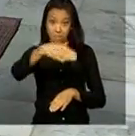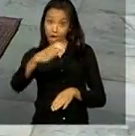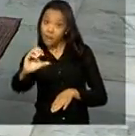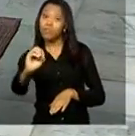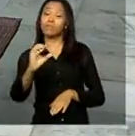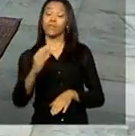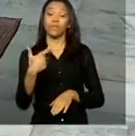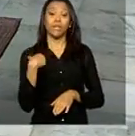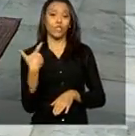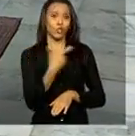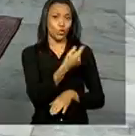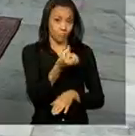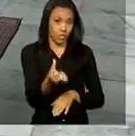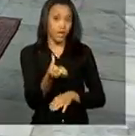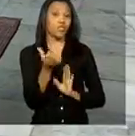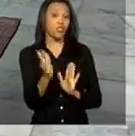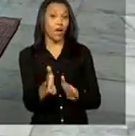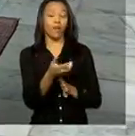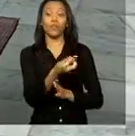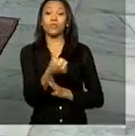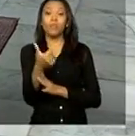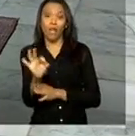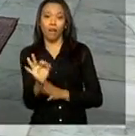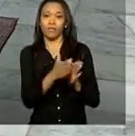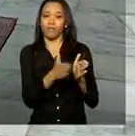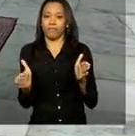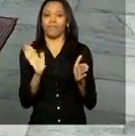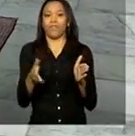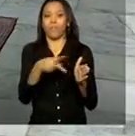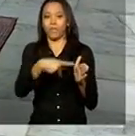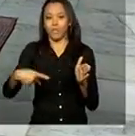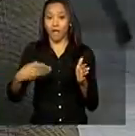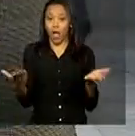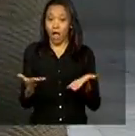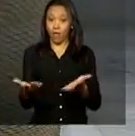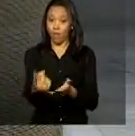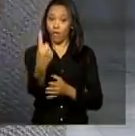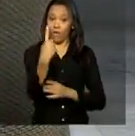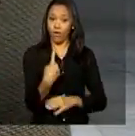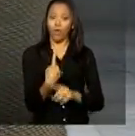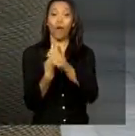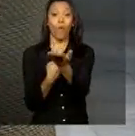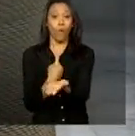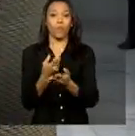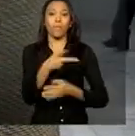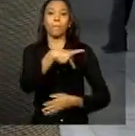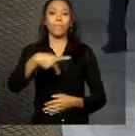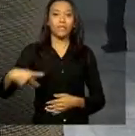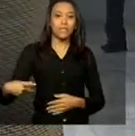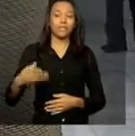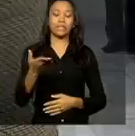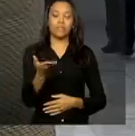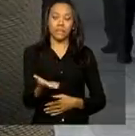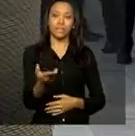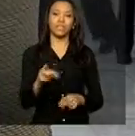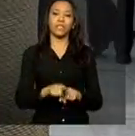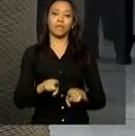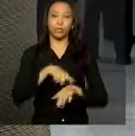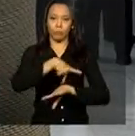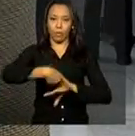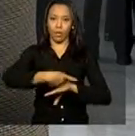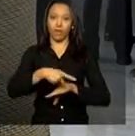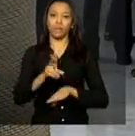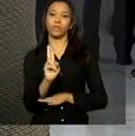país de 2006 a 2010. E agora José Mujica, presidente do Uruguai, presidente do